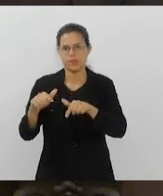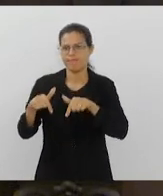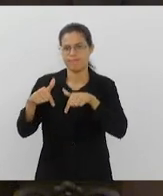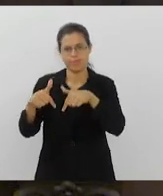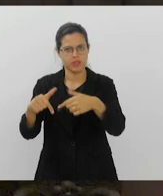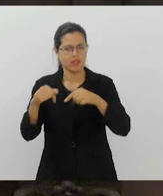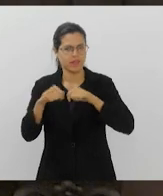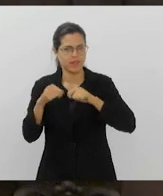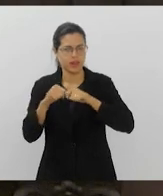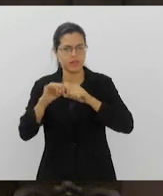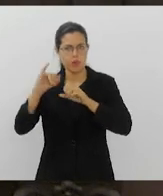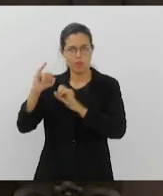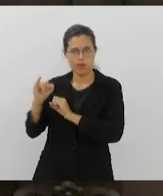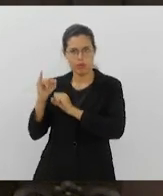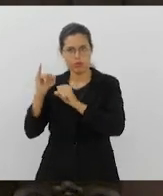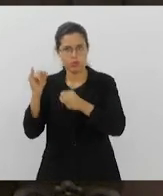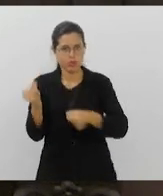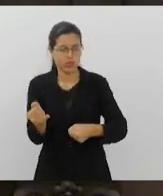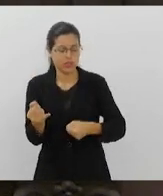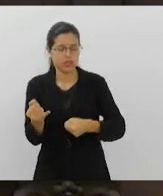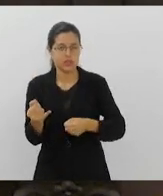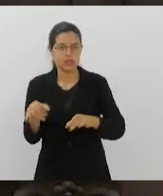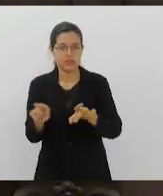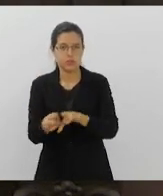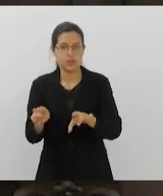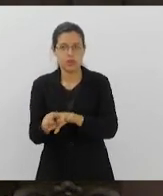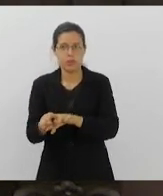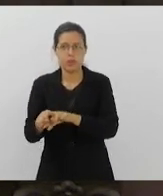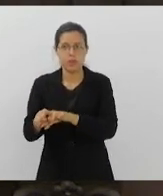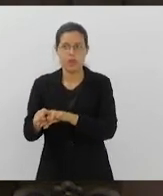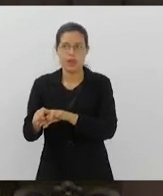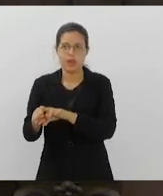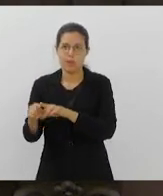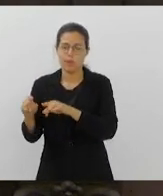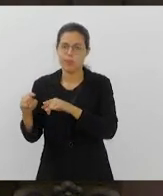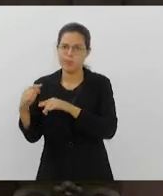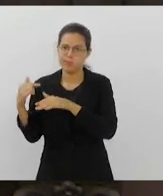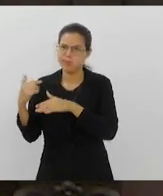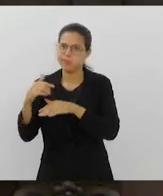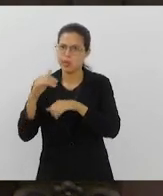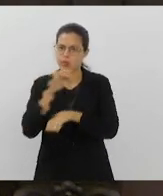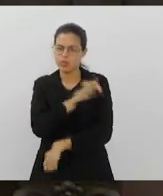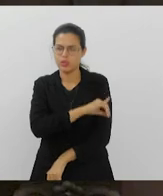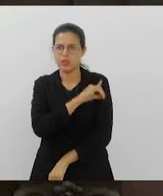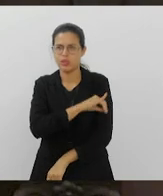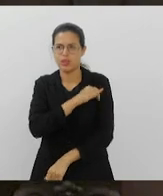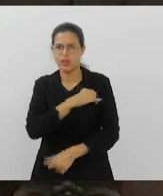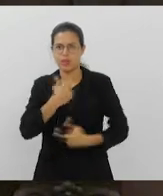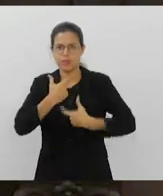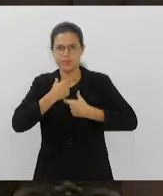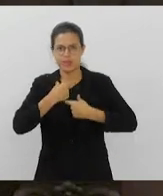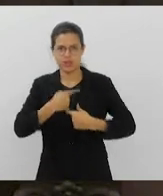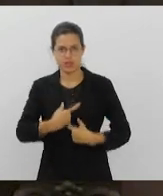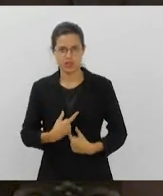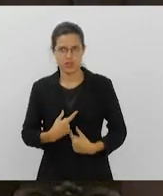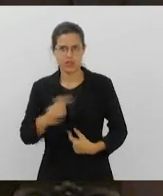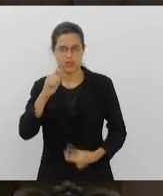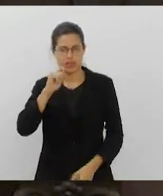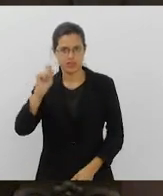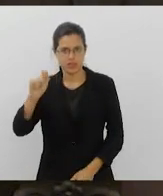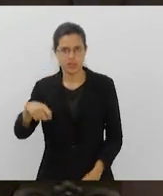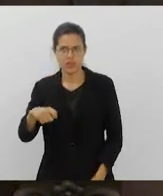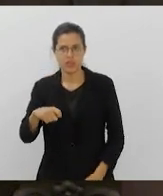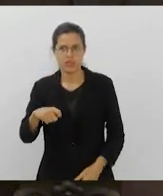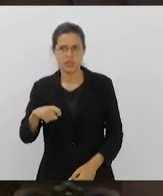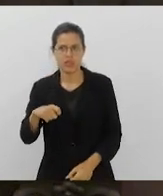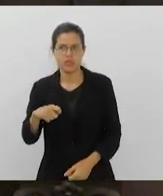pelo jiu-jitsu e pelas gerações no Rio de Janeiro, lhes oferecendo a medalha Tiradentes na ocasião da entrega